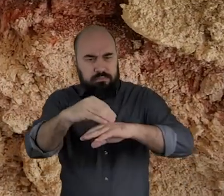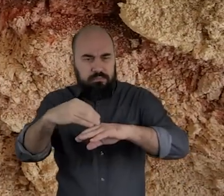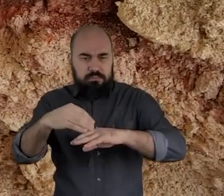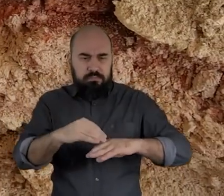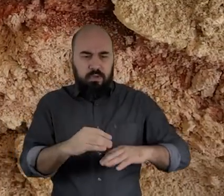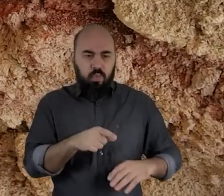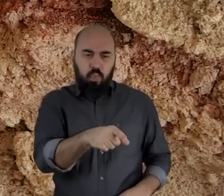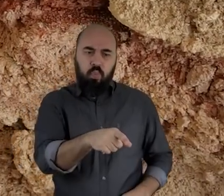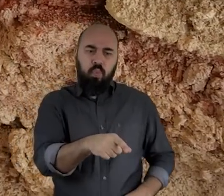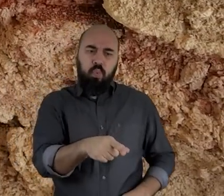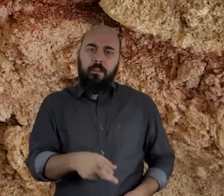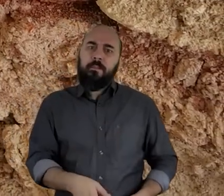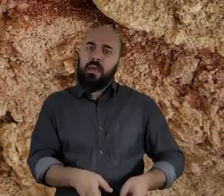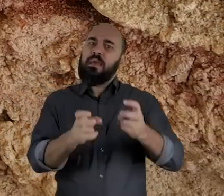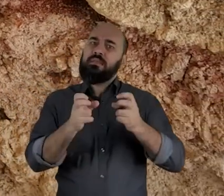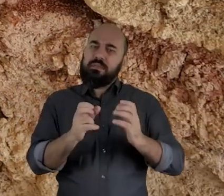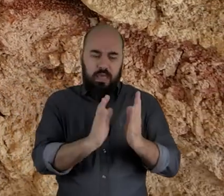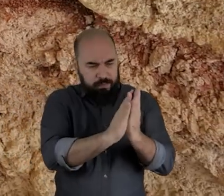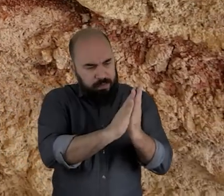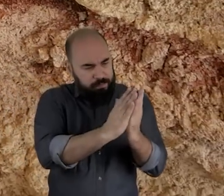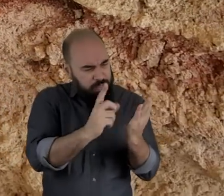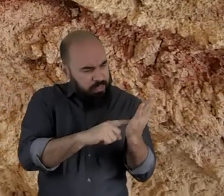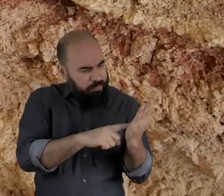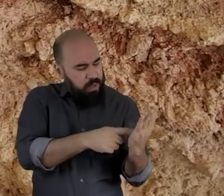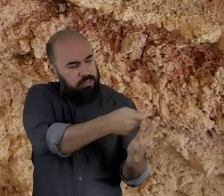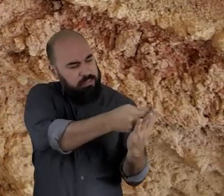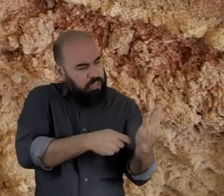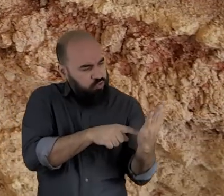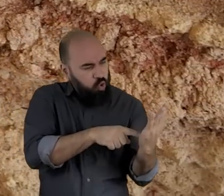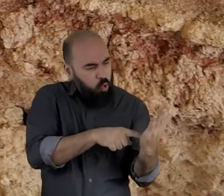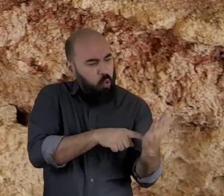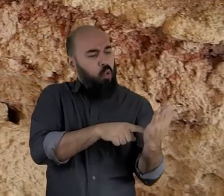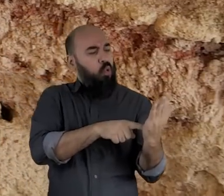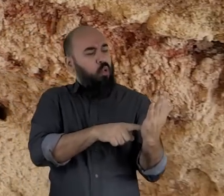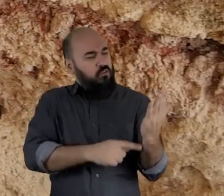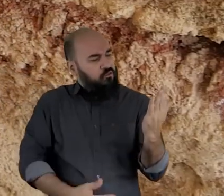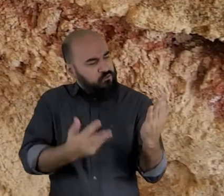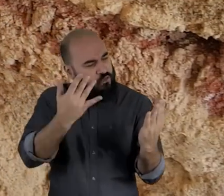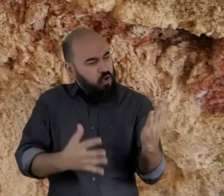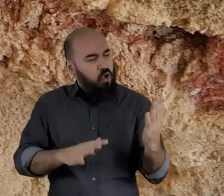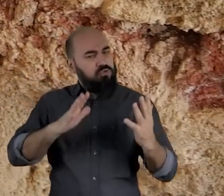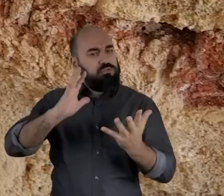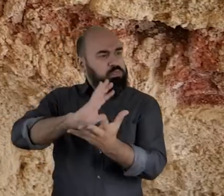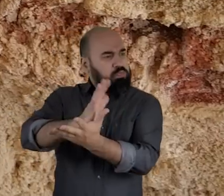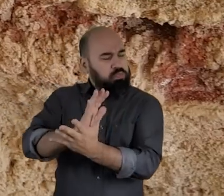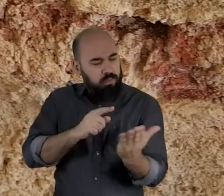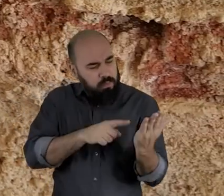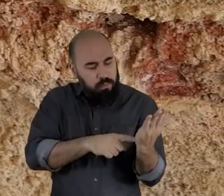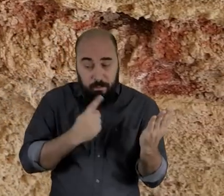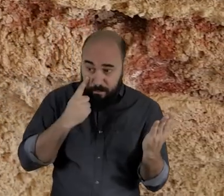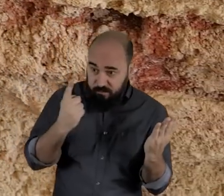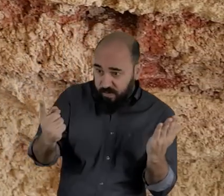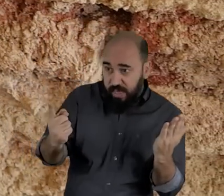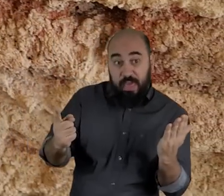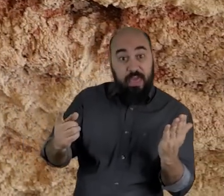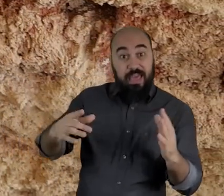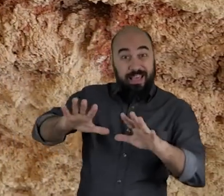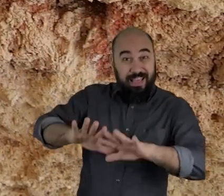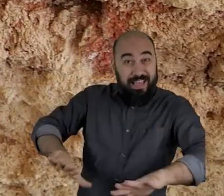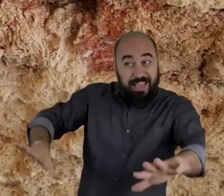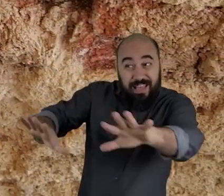texto bíblico, como ela coloca o texto bíblico dentro de uma moldura histórica muito interessante. E até